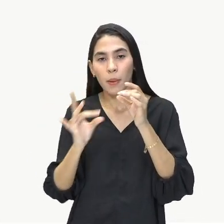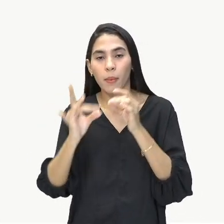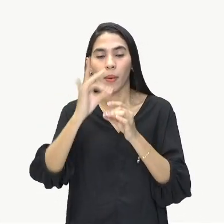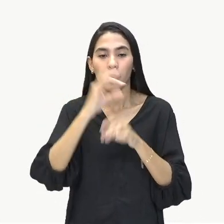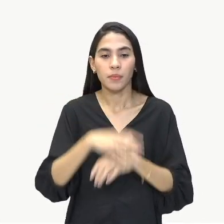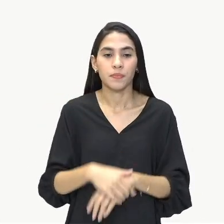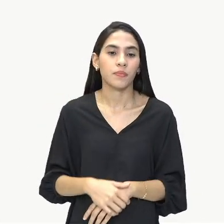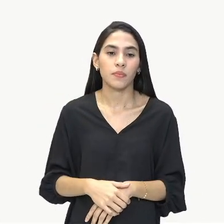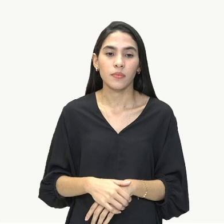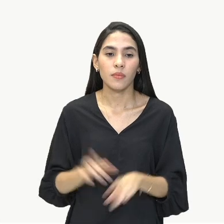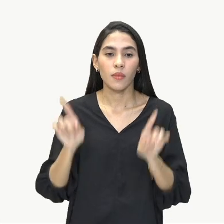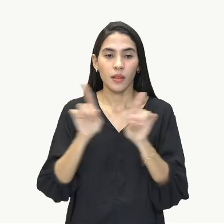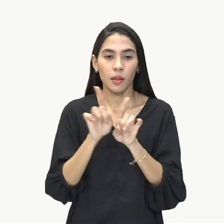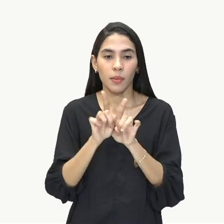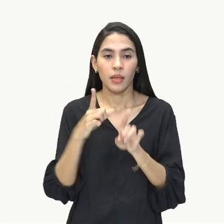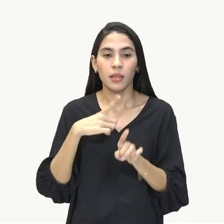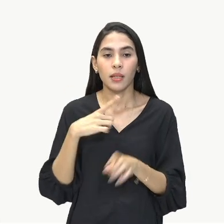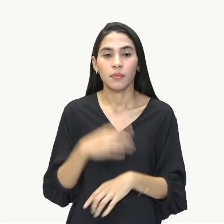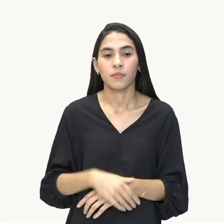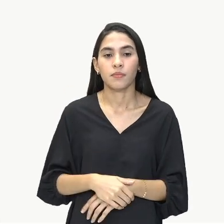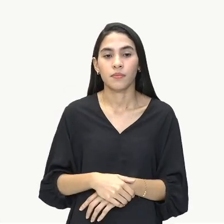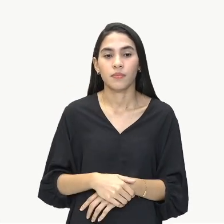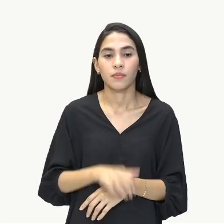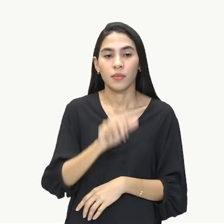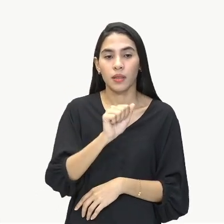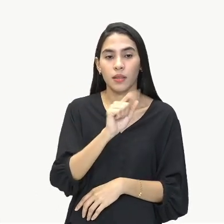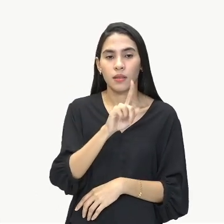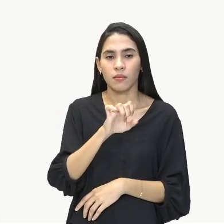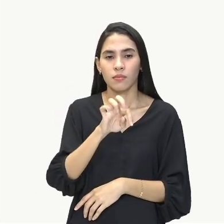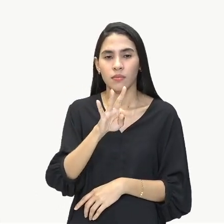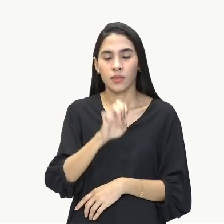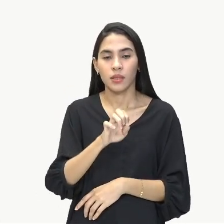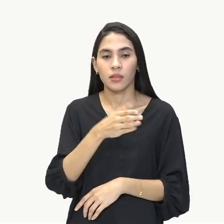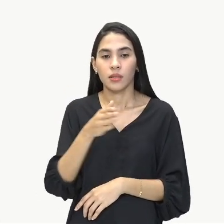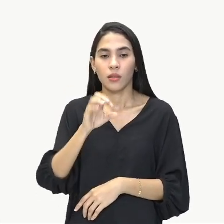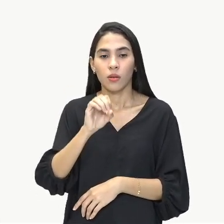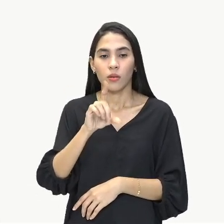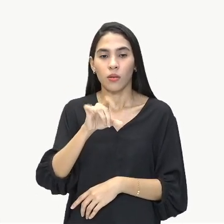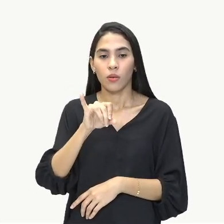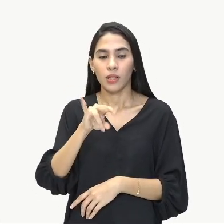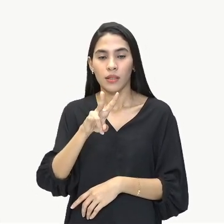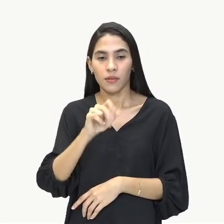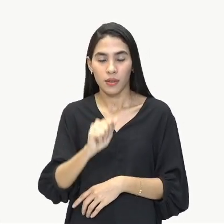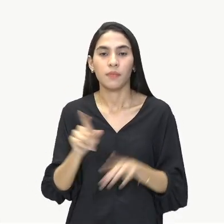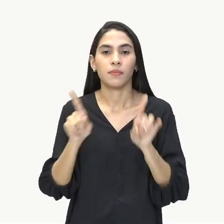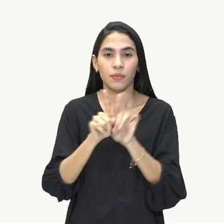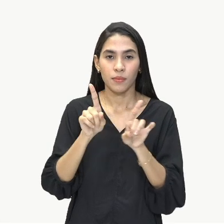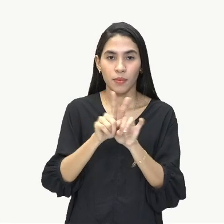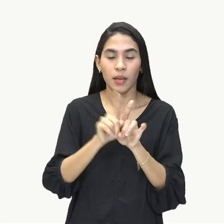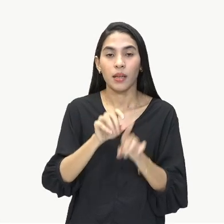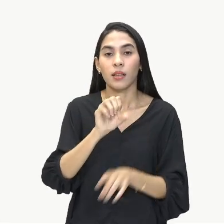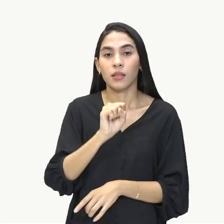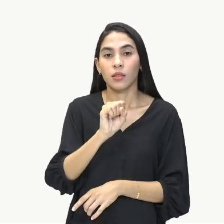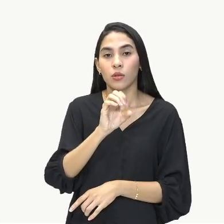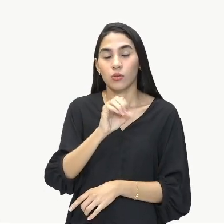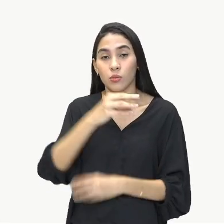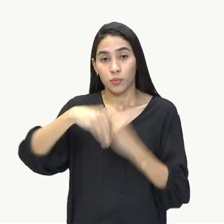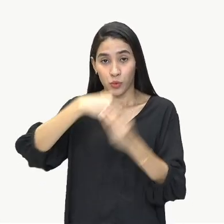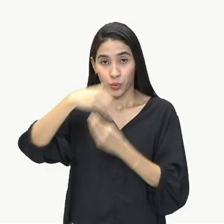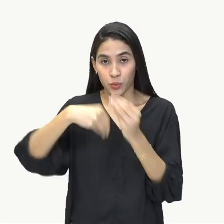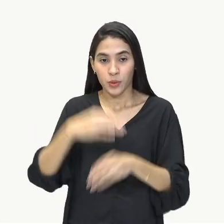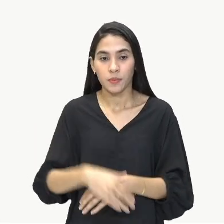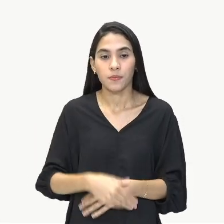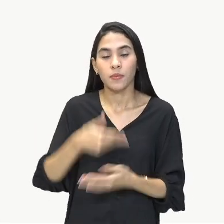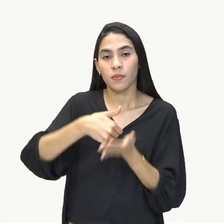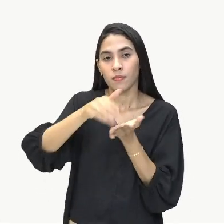E temos aqui os azeites de oliva também é uma solução. E a